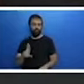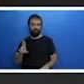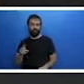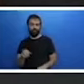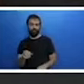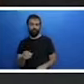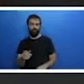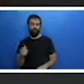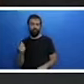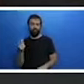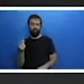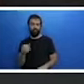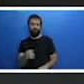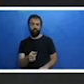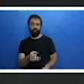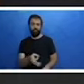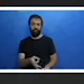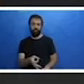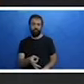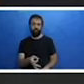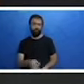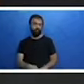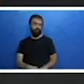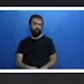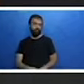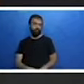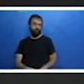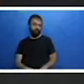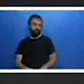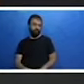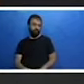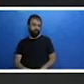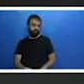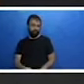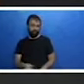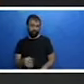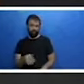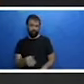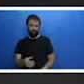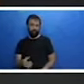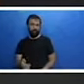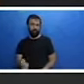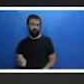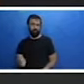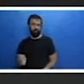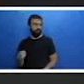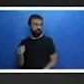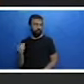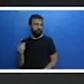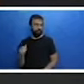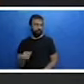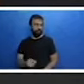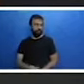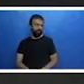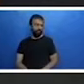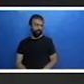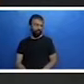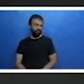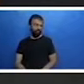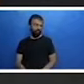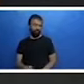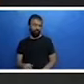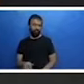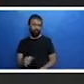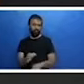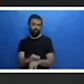moeda porque a moeda ela fica mais difícil porque ela mais pesada e mais fina vamos